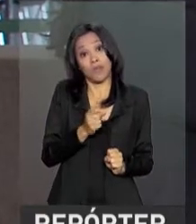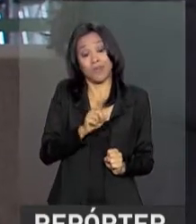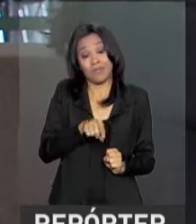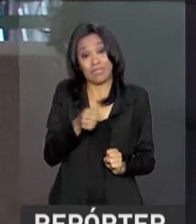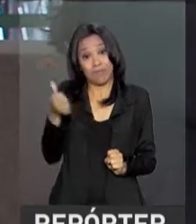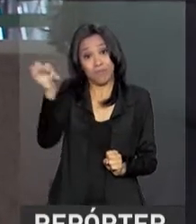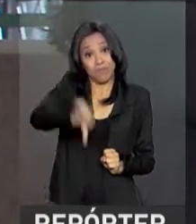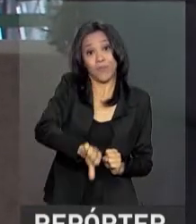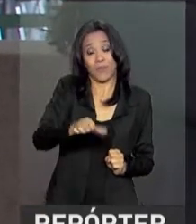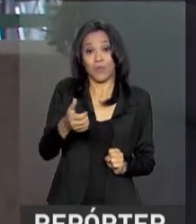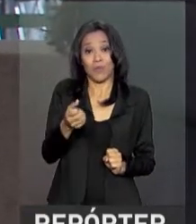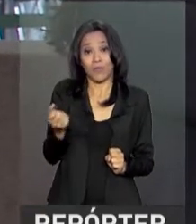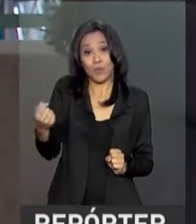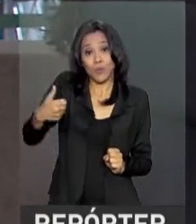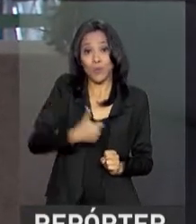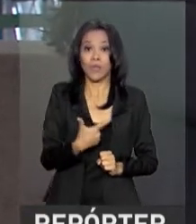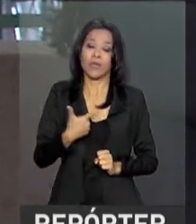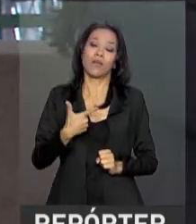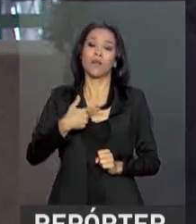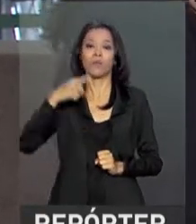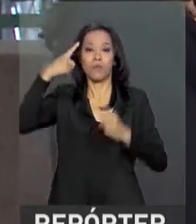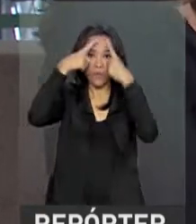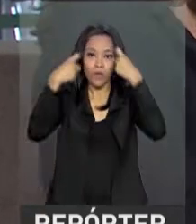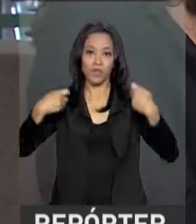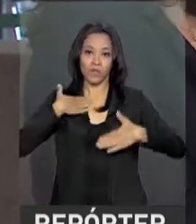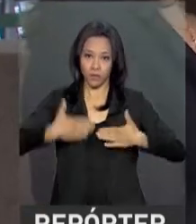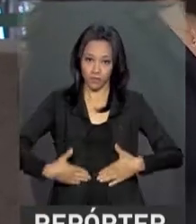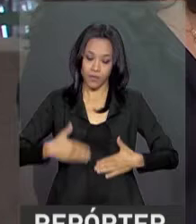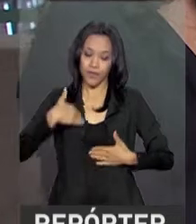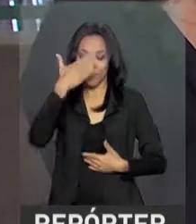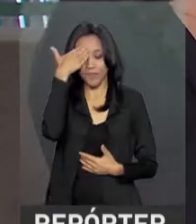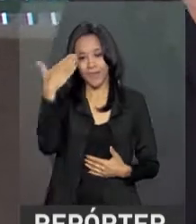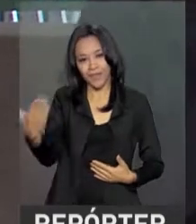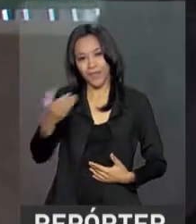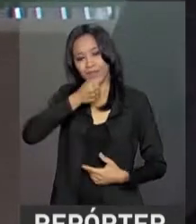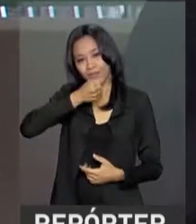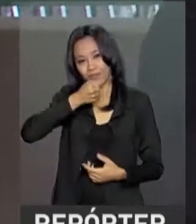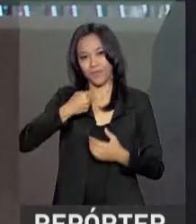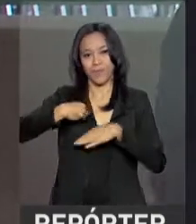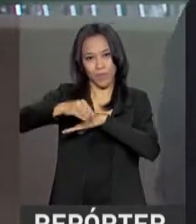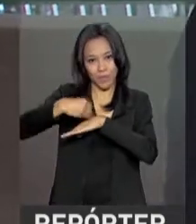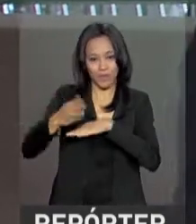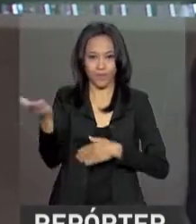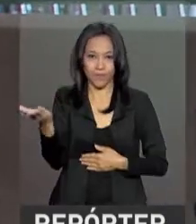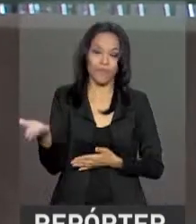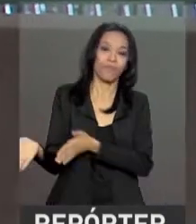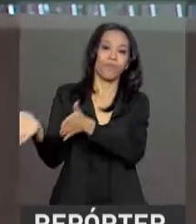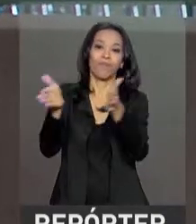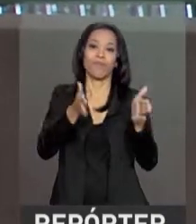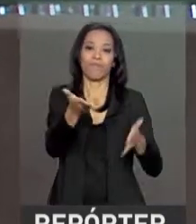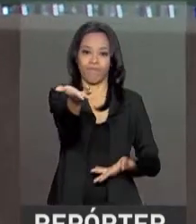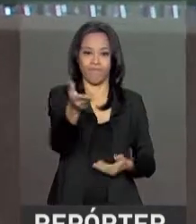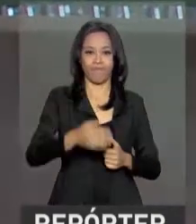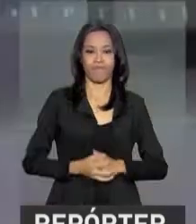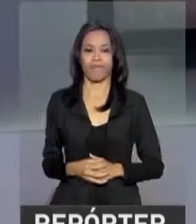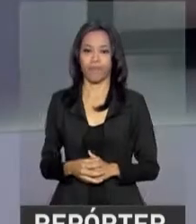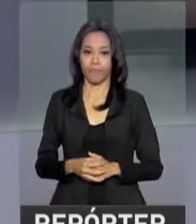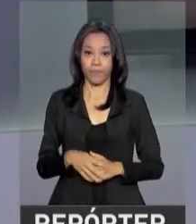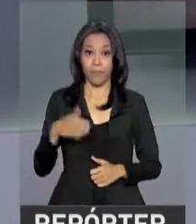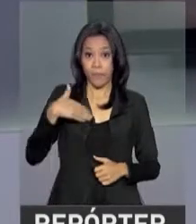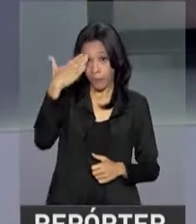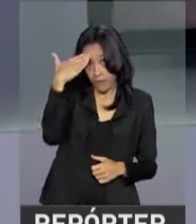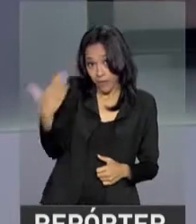mais do que a violência física. Certo, obrigada, Inajara, pelas suas informações. Voltamos com você, Thaísa.